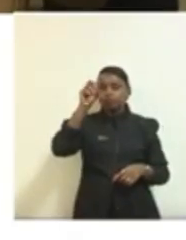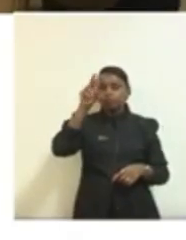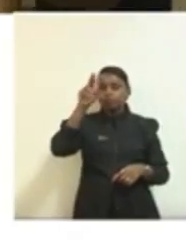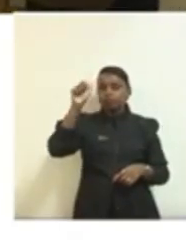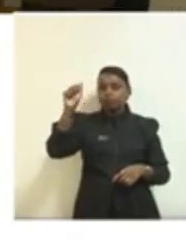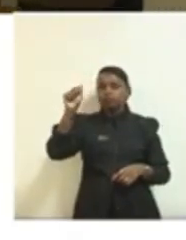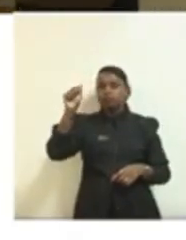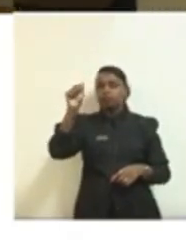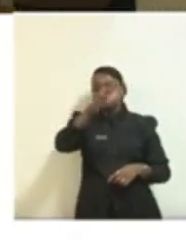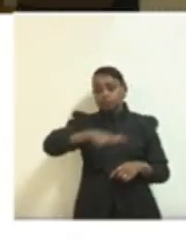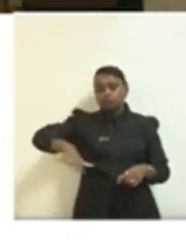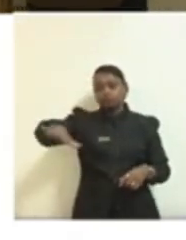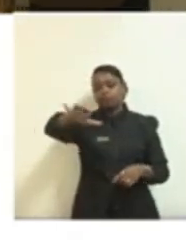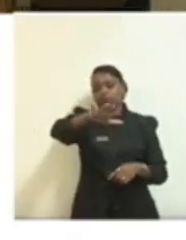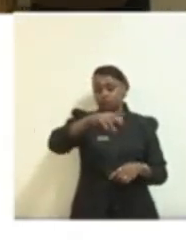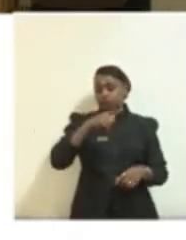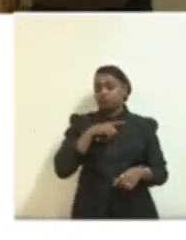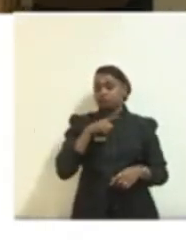entorno,